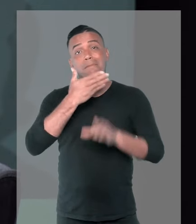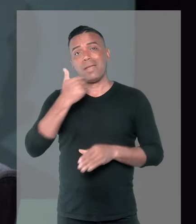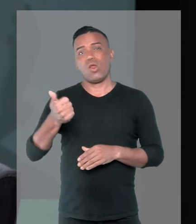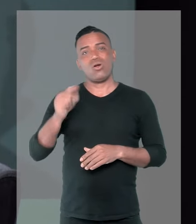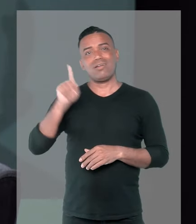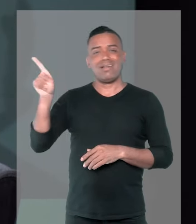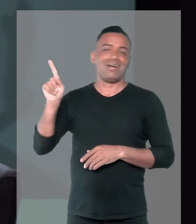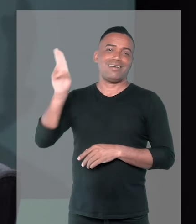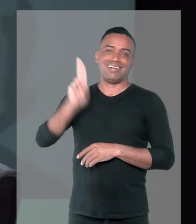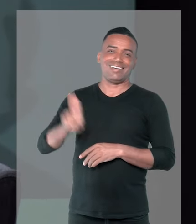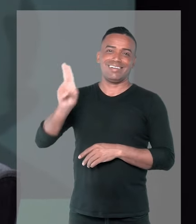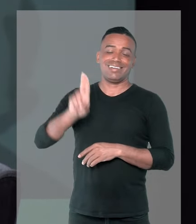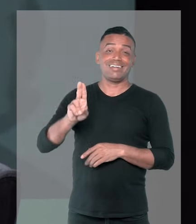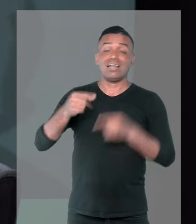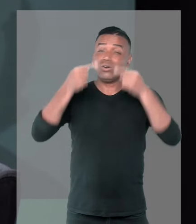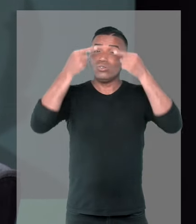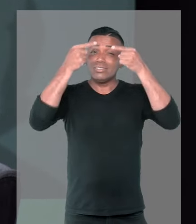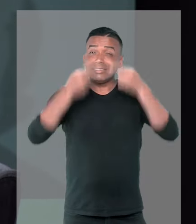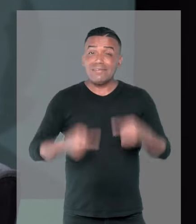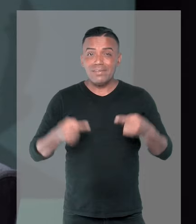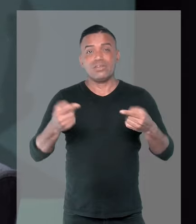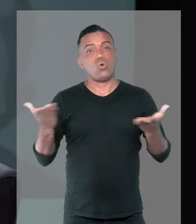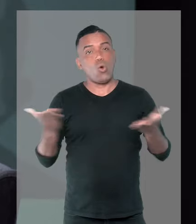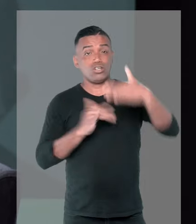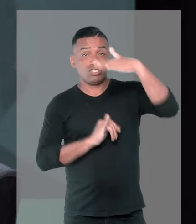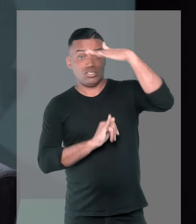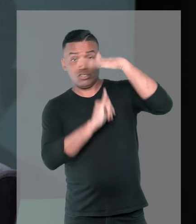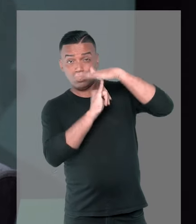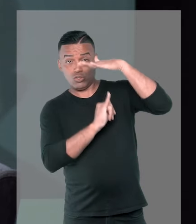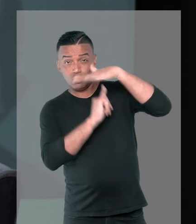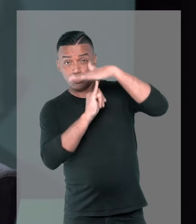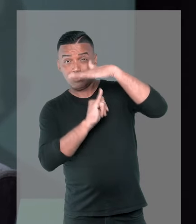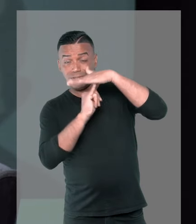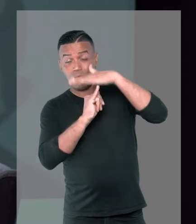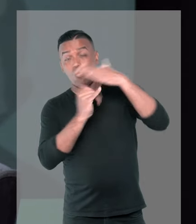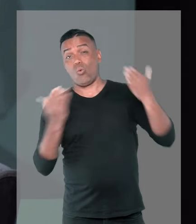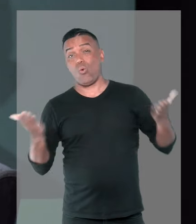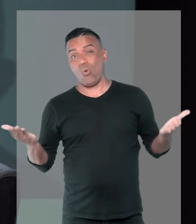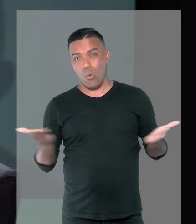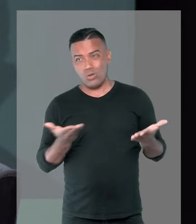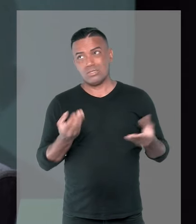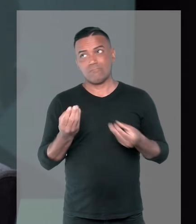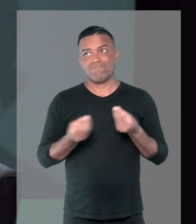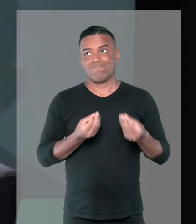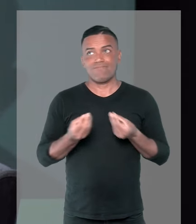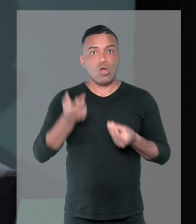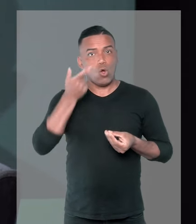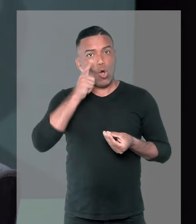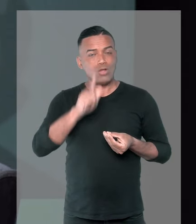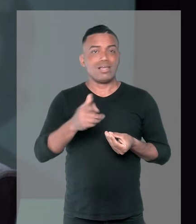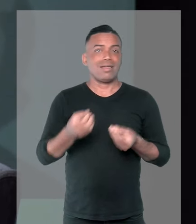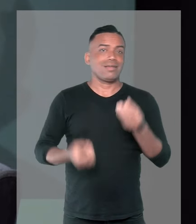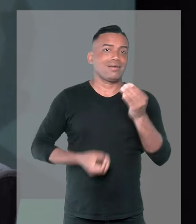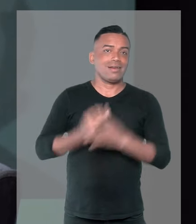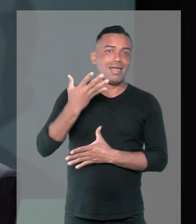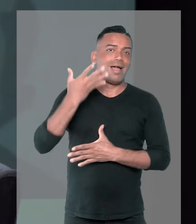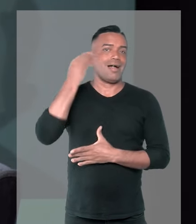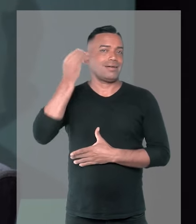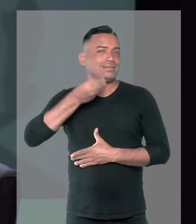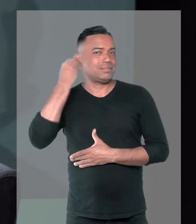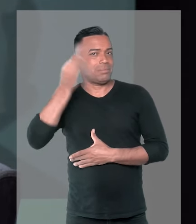Universidades então o desafio pras instituições legadas é como é que elas conseguem ou como é que elas